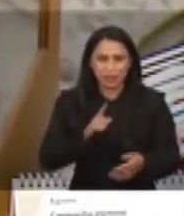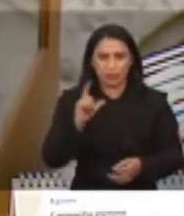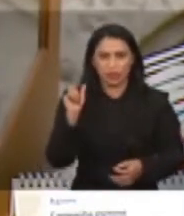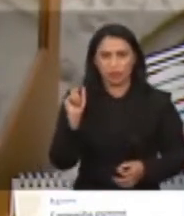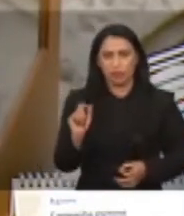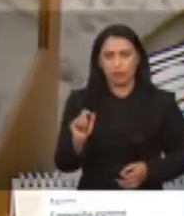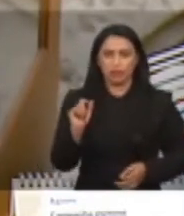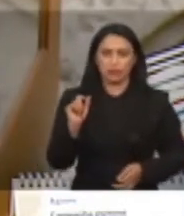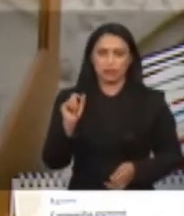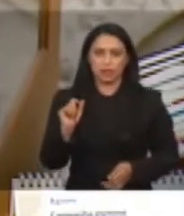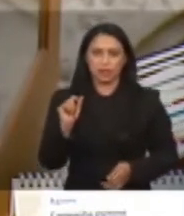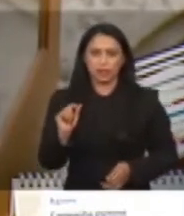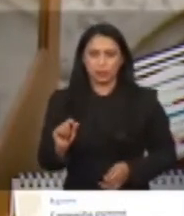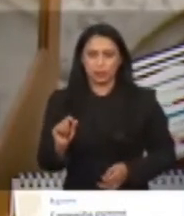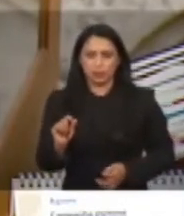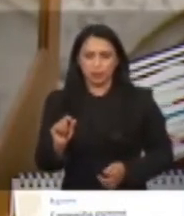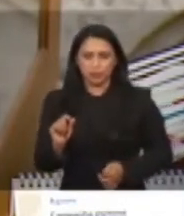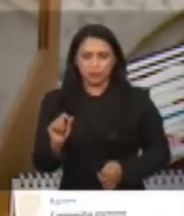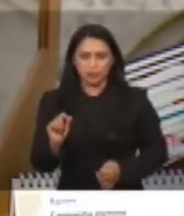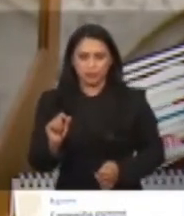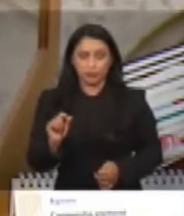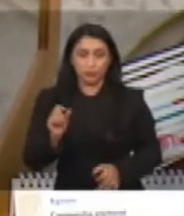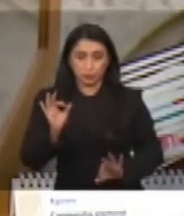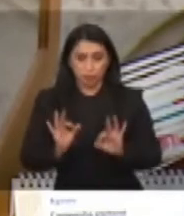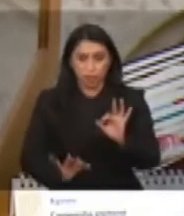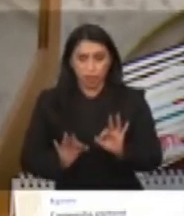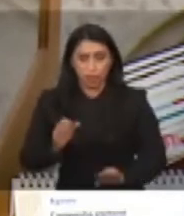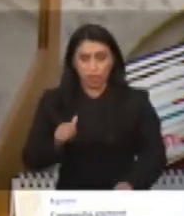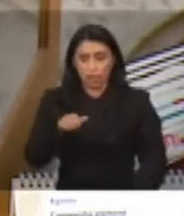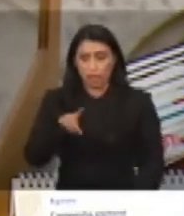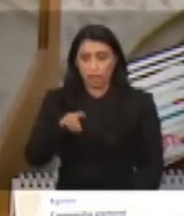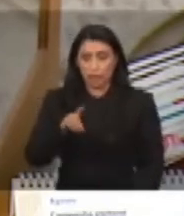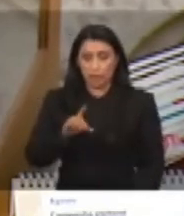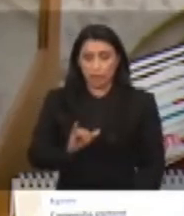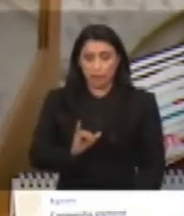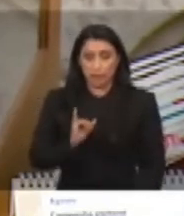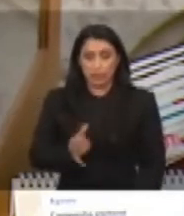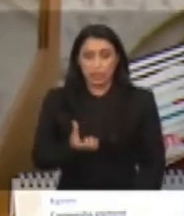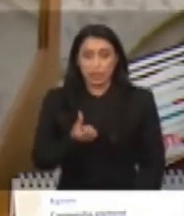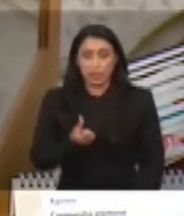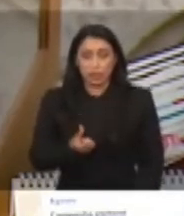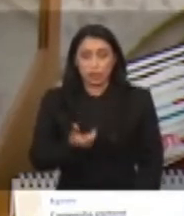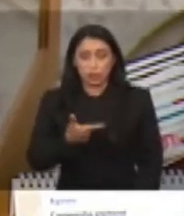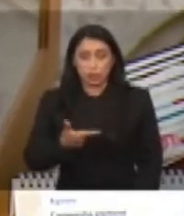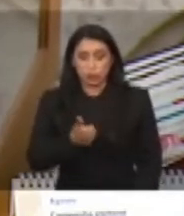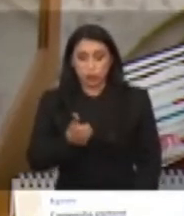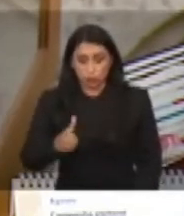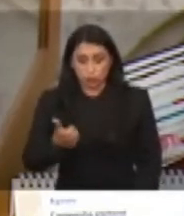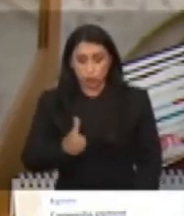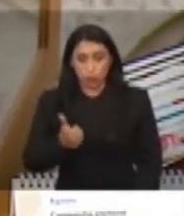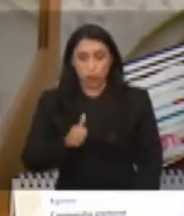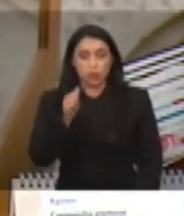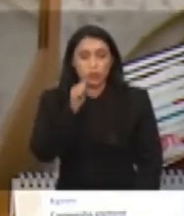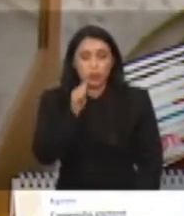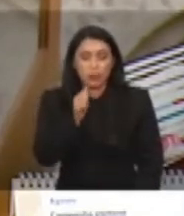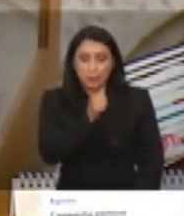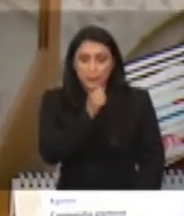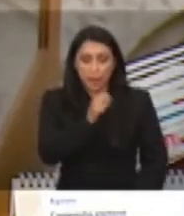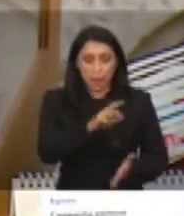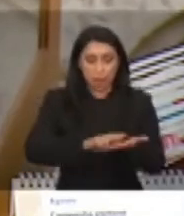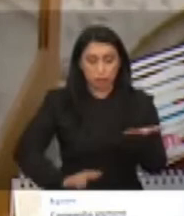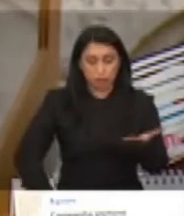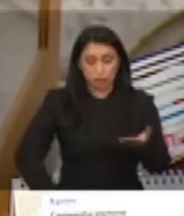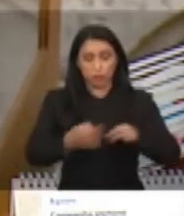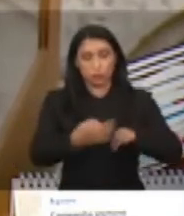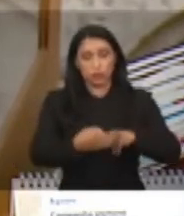Esse egrégio Supremo Tribunal Federal, no julgamento da ADI 6.211 do Amapá, de relatoria do eminente ministro